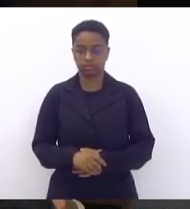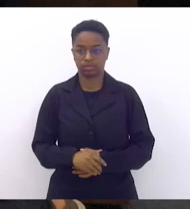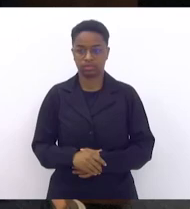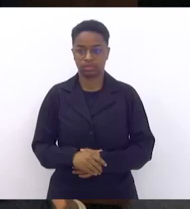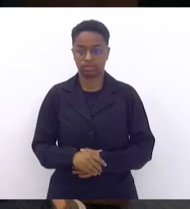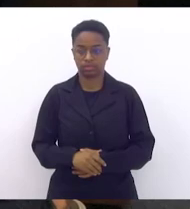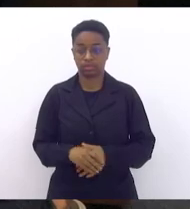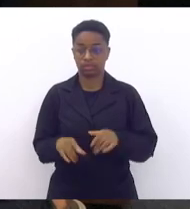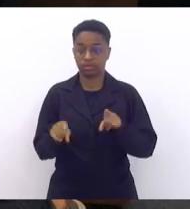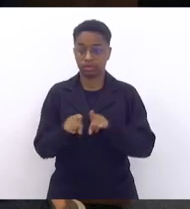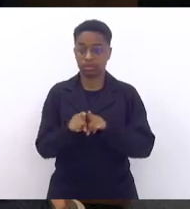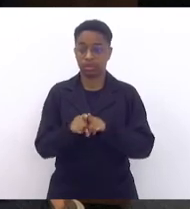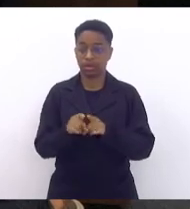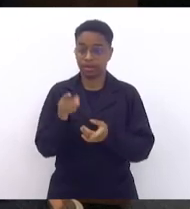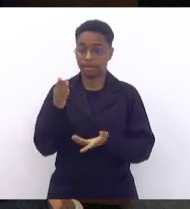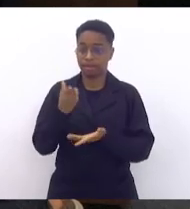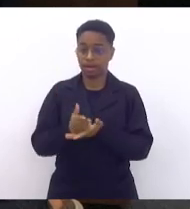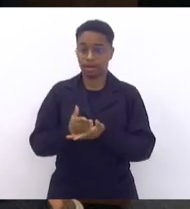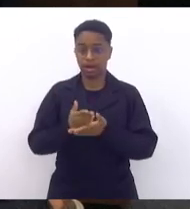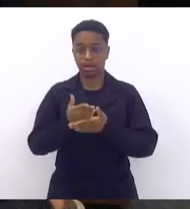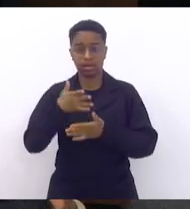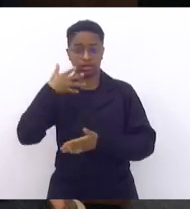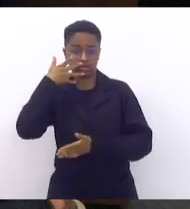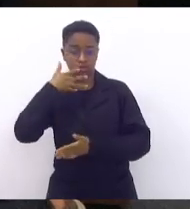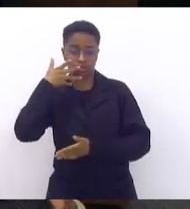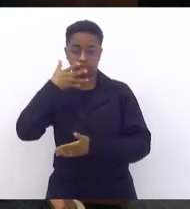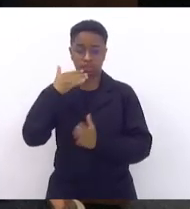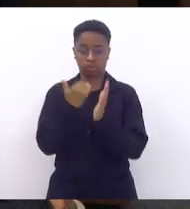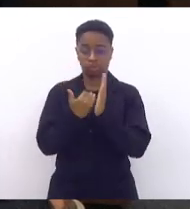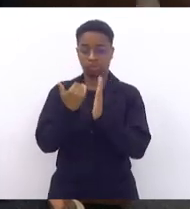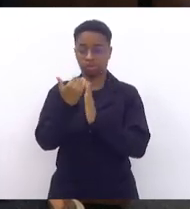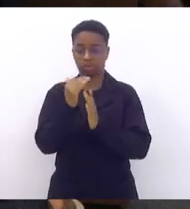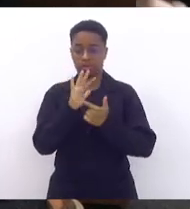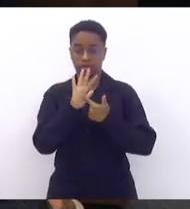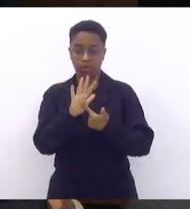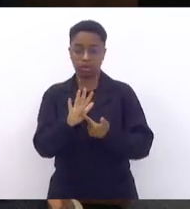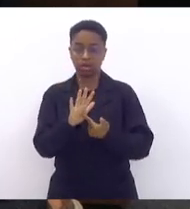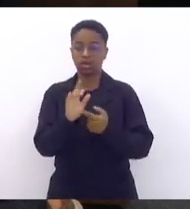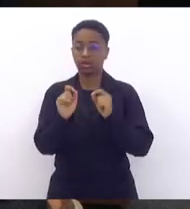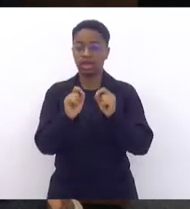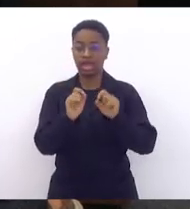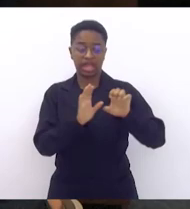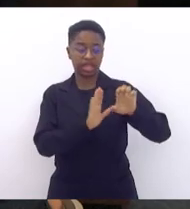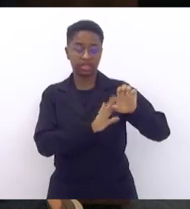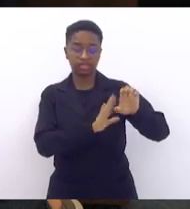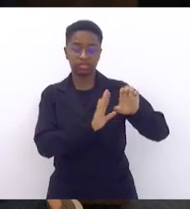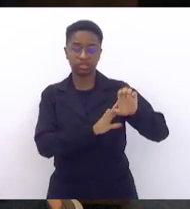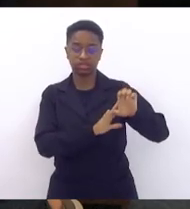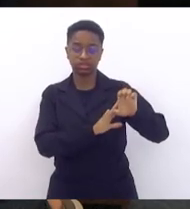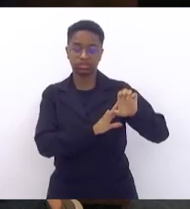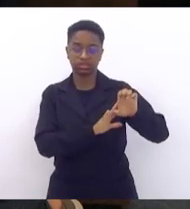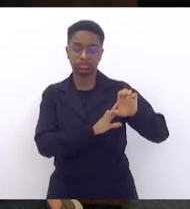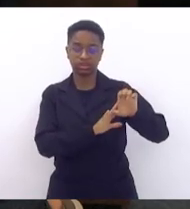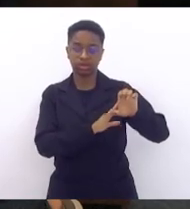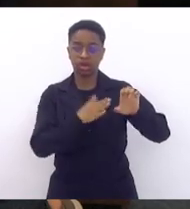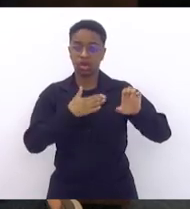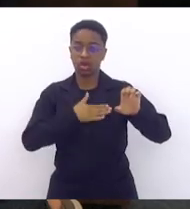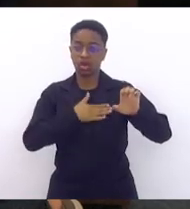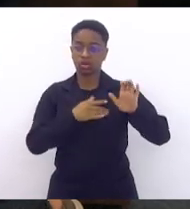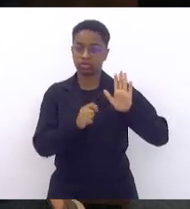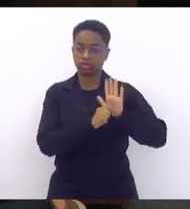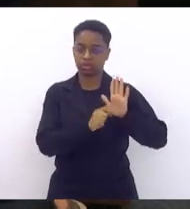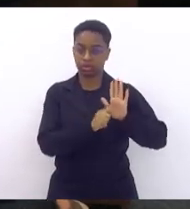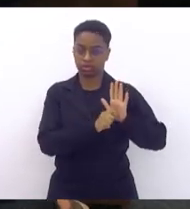os discursos exacerbados levam a isso, dizer que quem é de esquerda gosta de